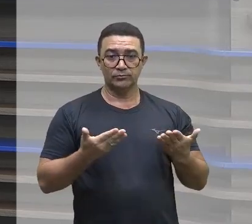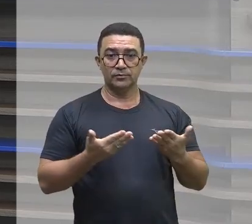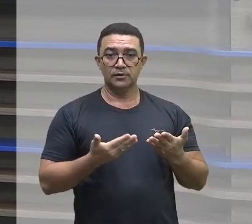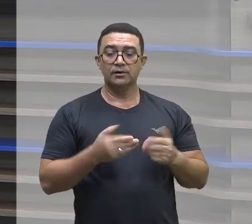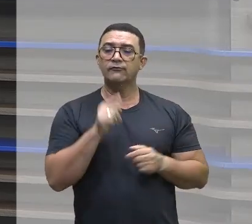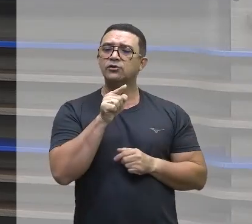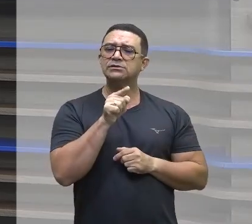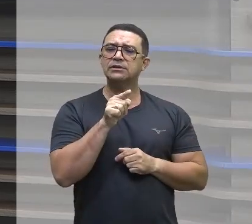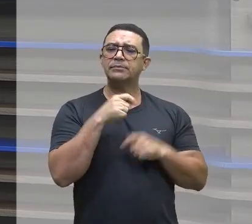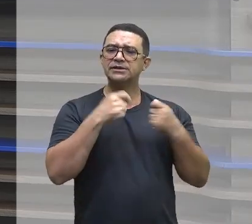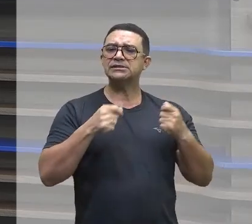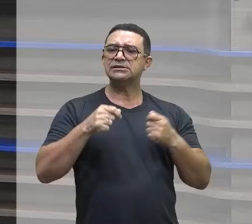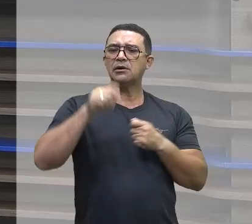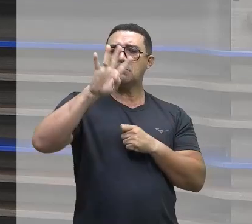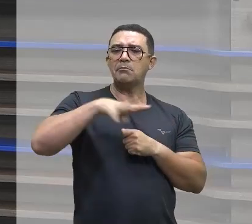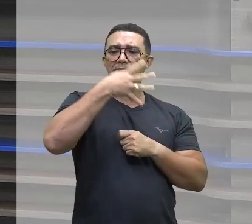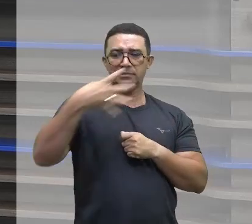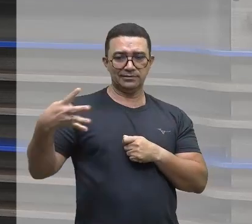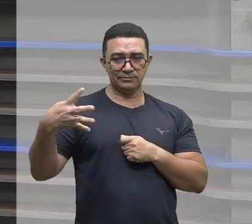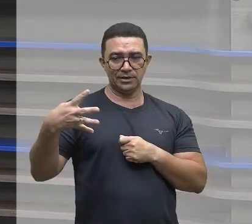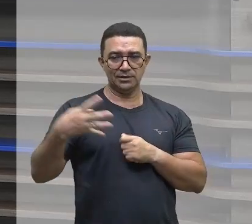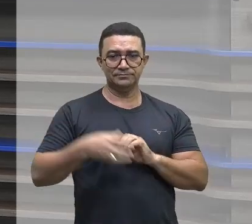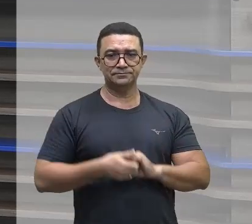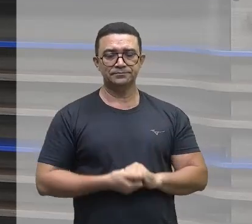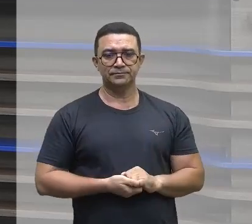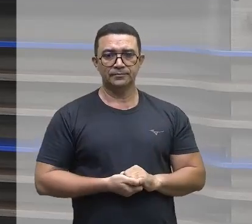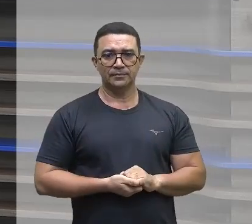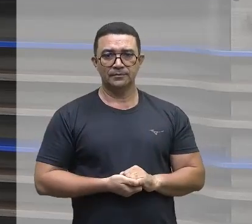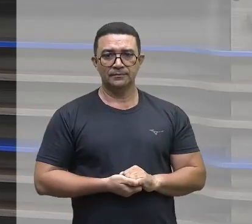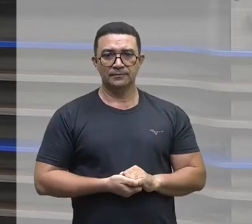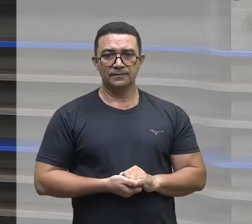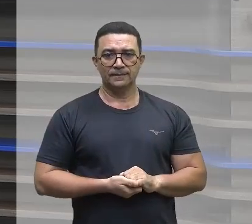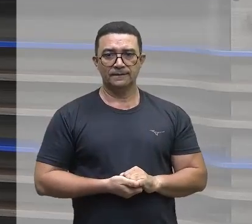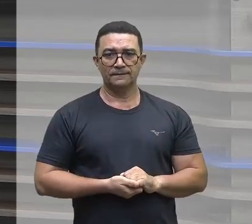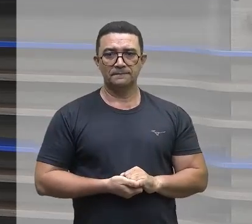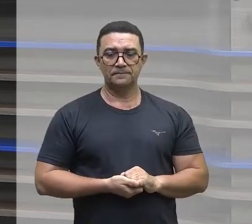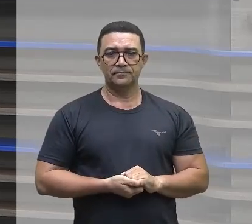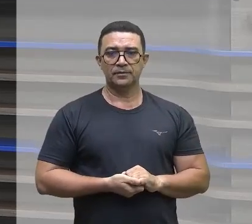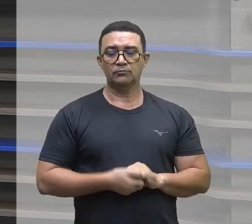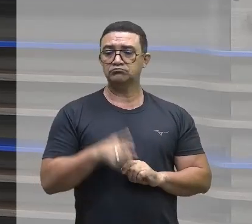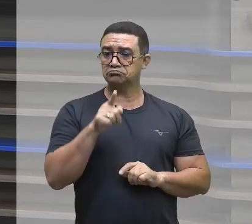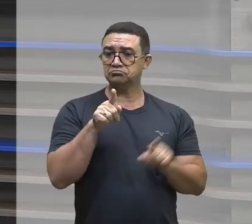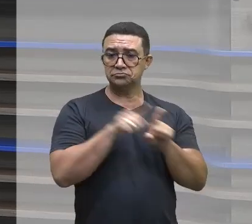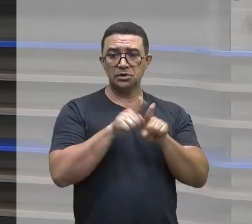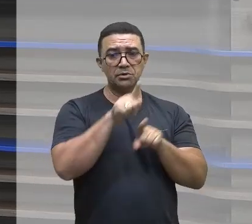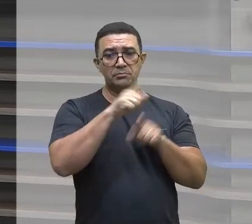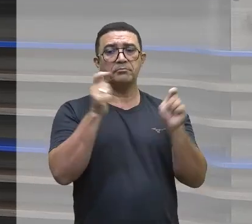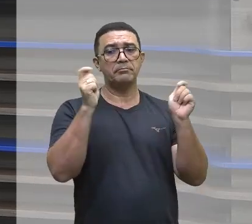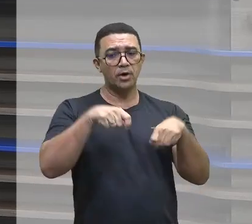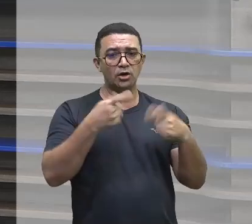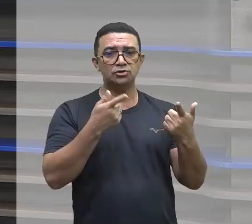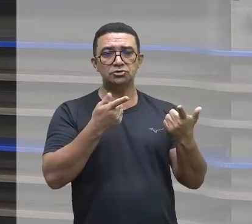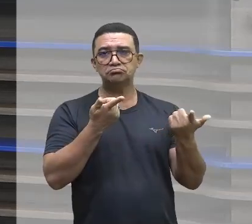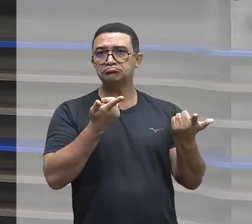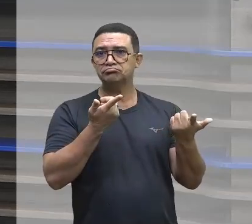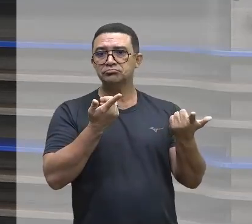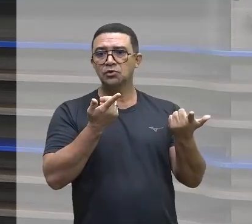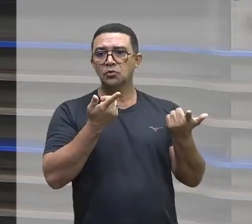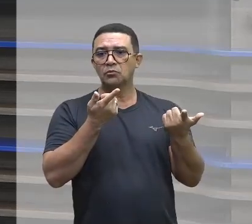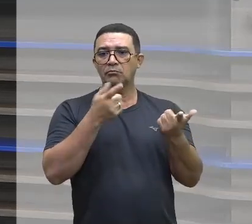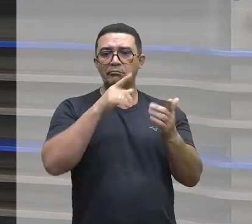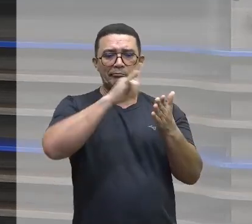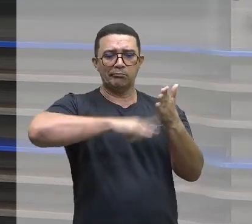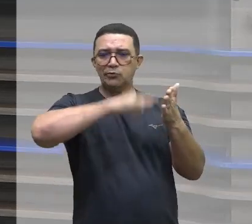vai usar uma planilha, mas não necessariamente você precisa usar uma planilha. Você pode usar um documento mesmo